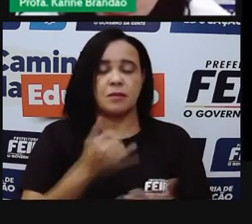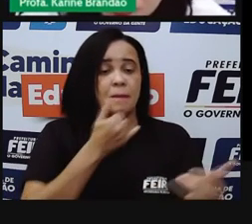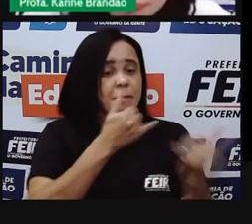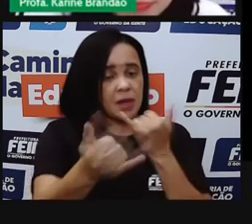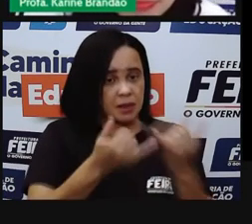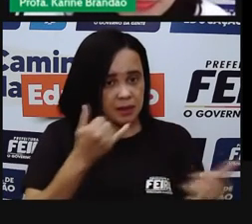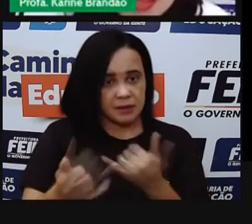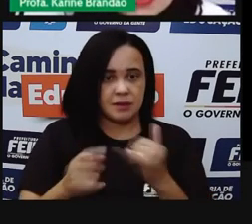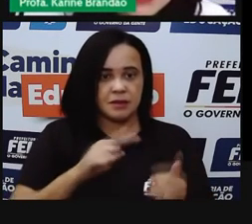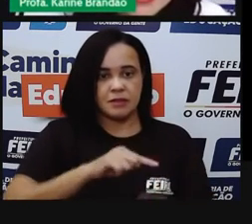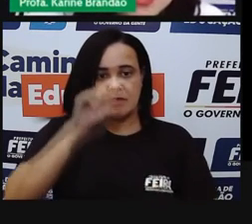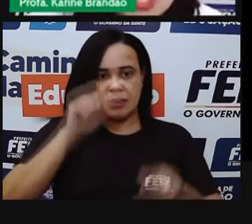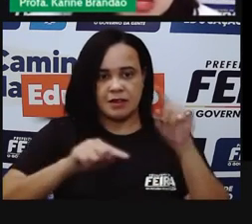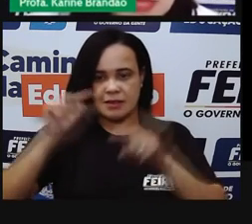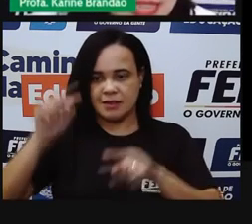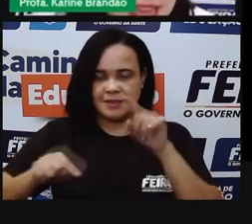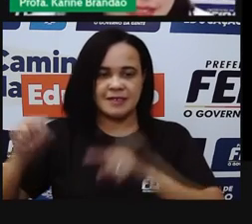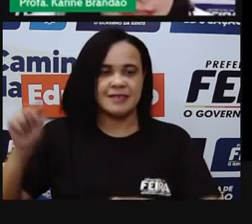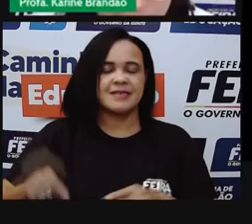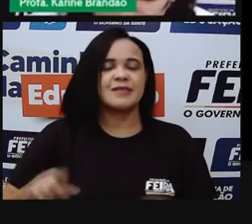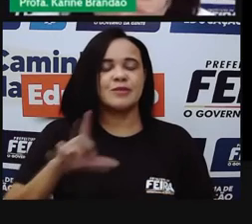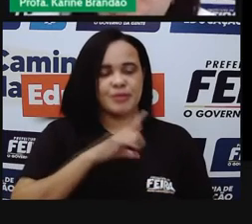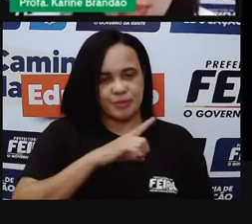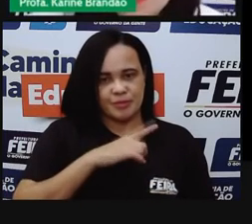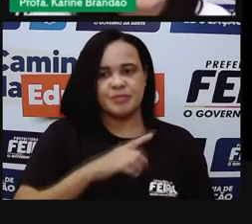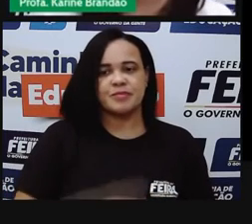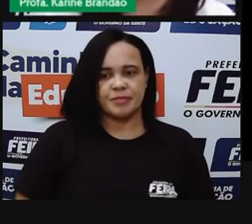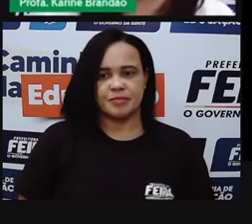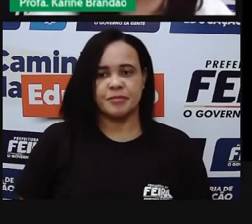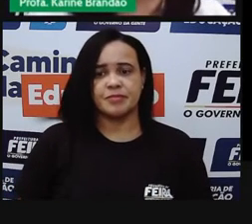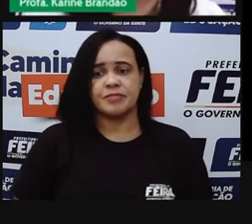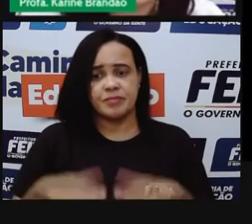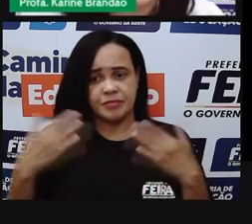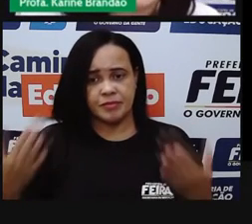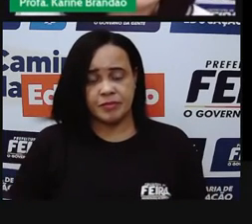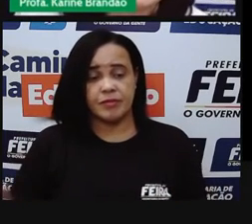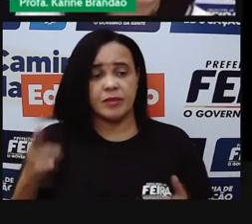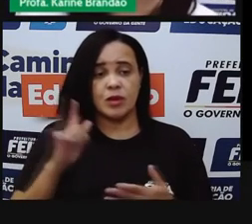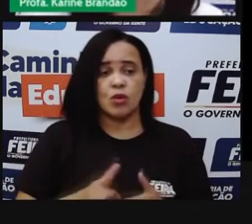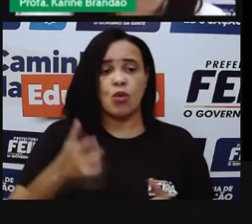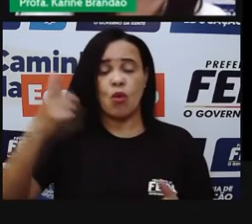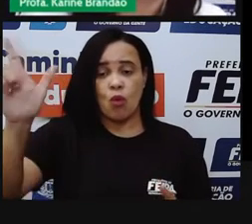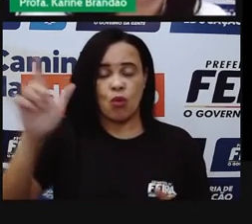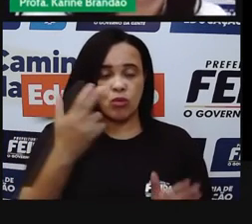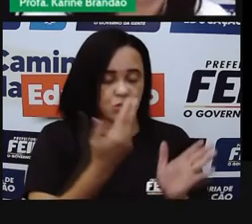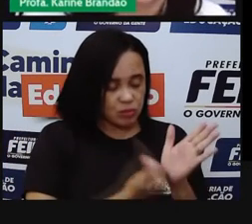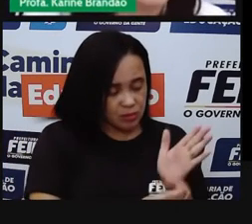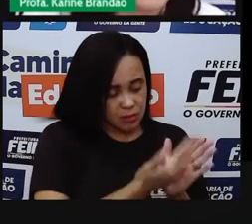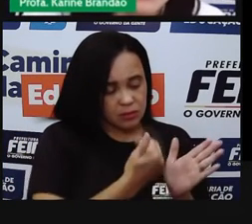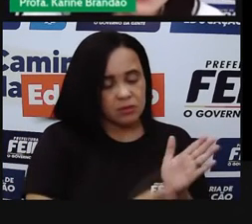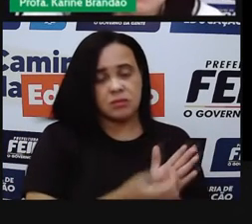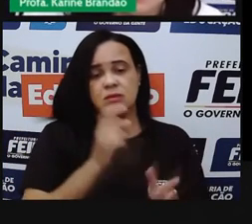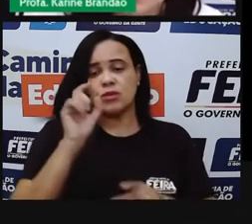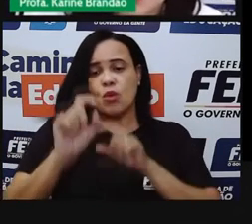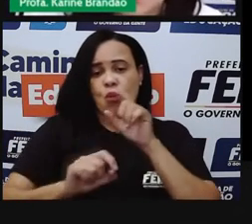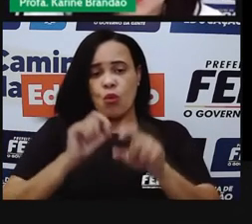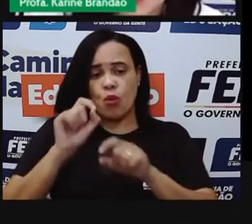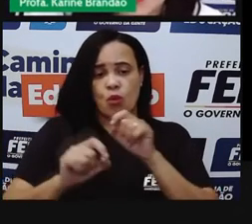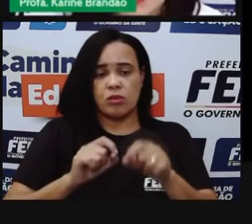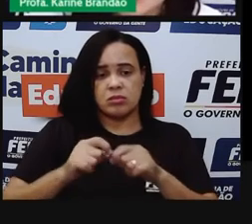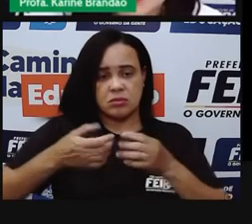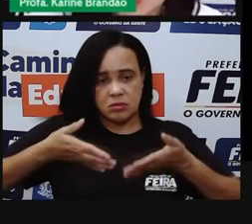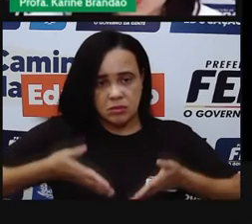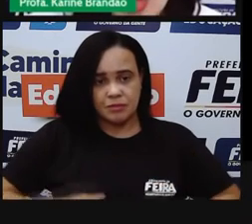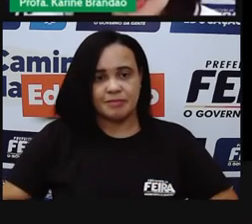E aí, a gente observa, então, né, uma outra imagem aqui de uma